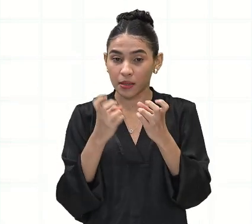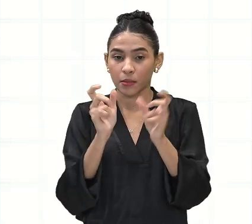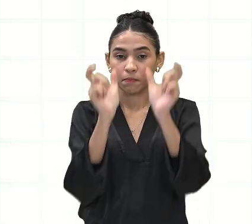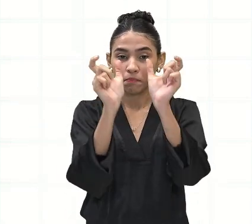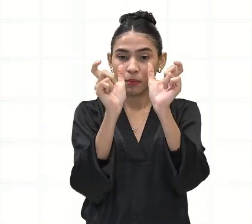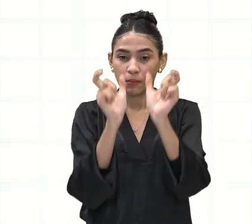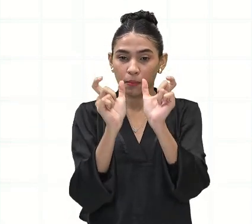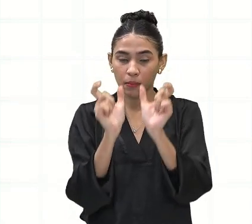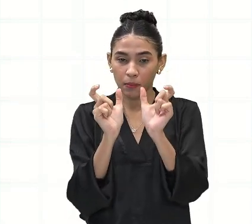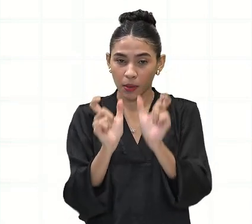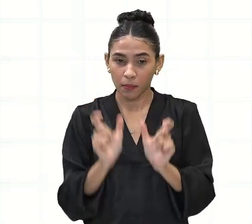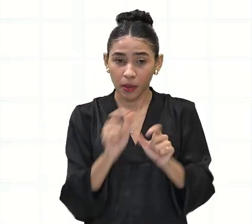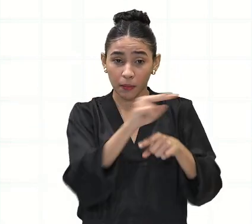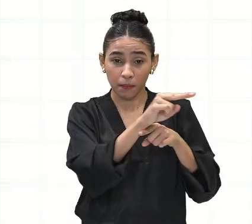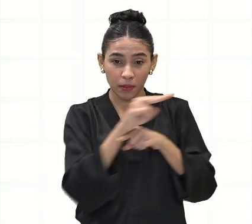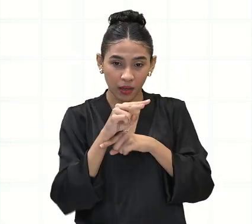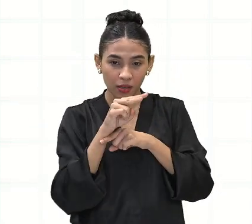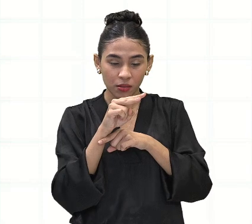jeton, jeton,